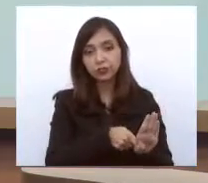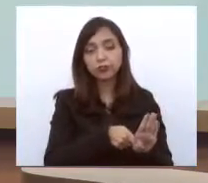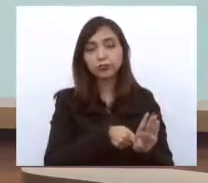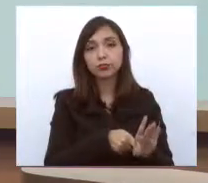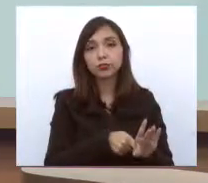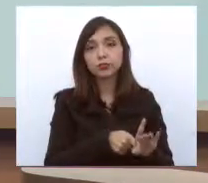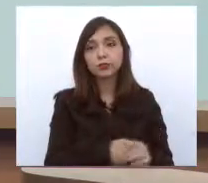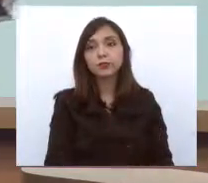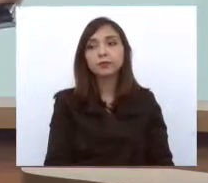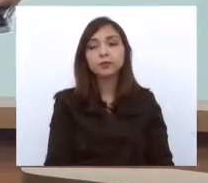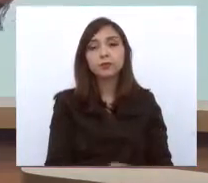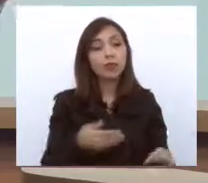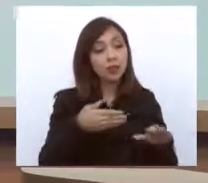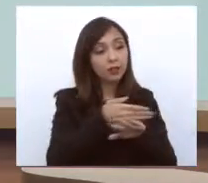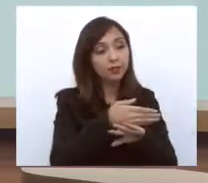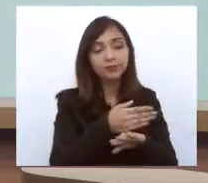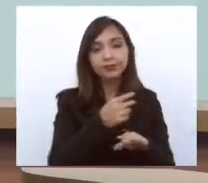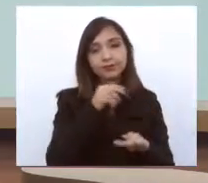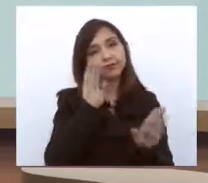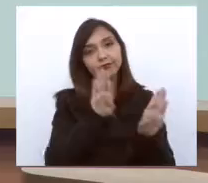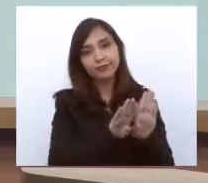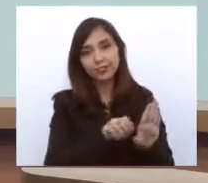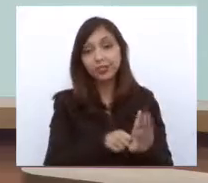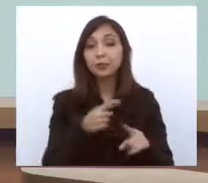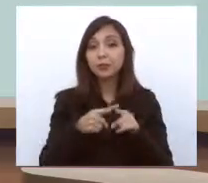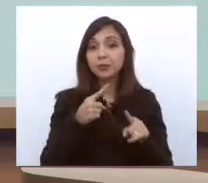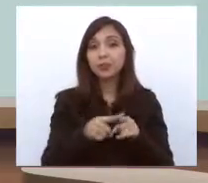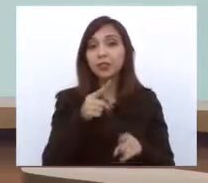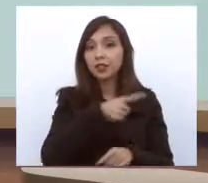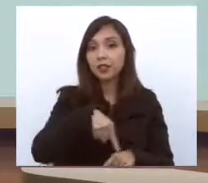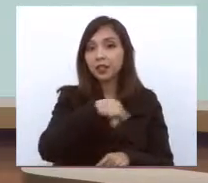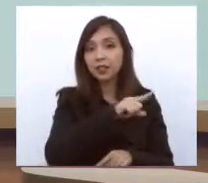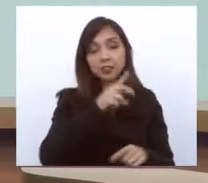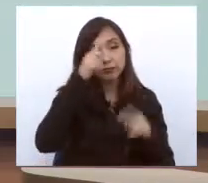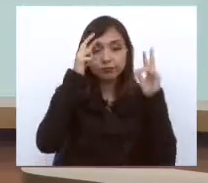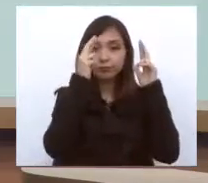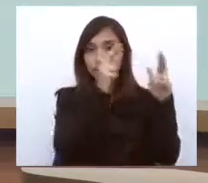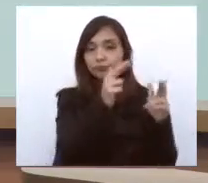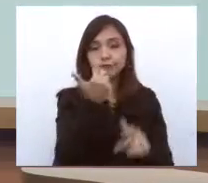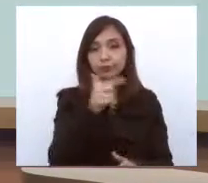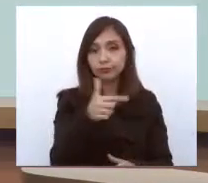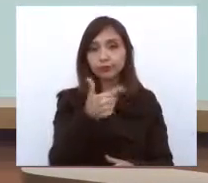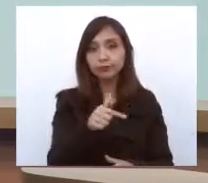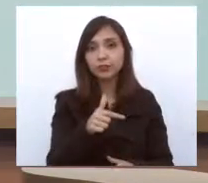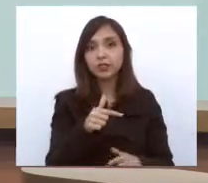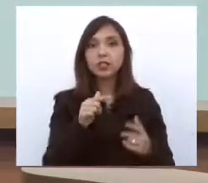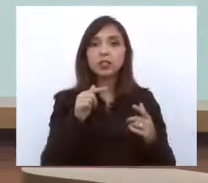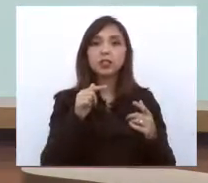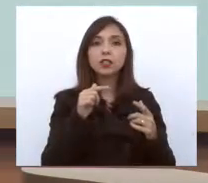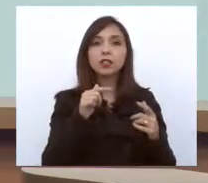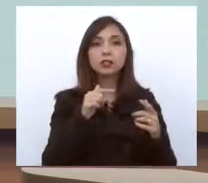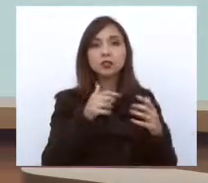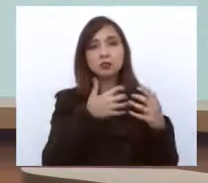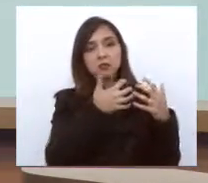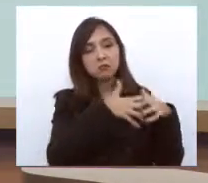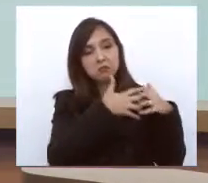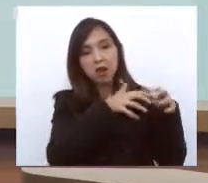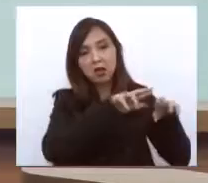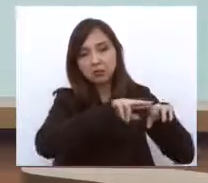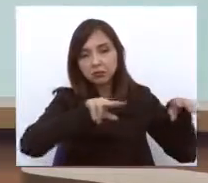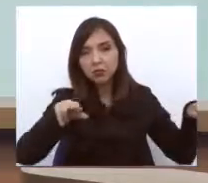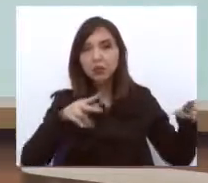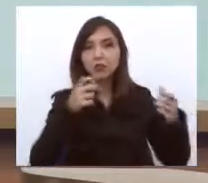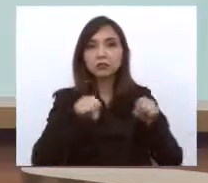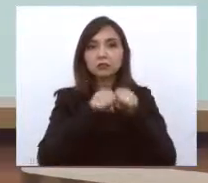foi fechado a entrada do aterro, pois eles não respeitaram com as máquinas, quebraram a